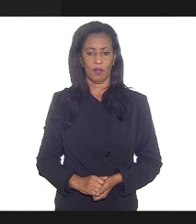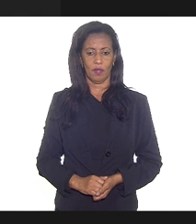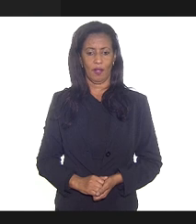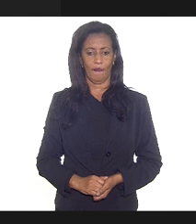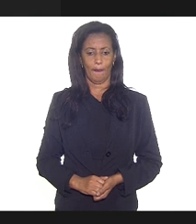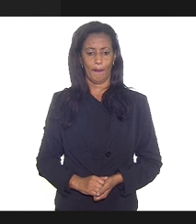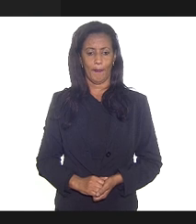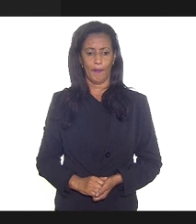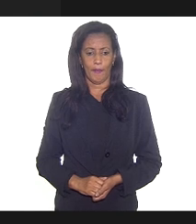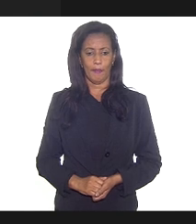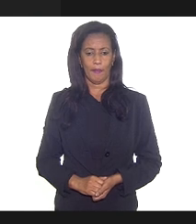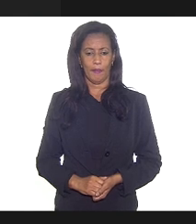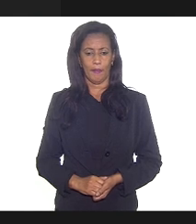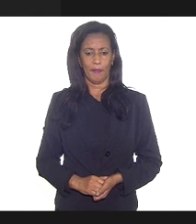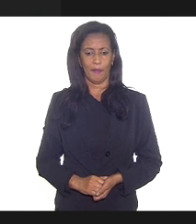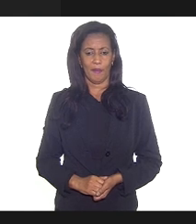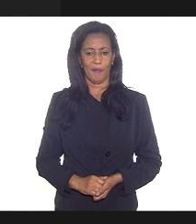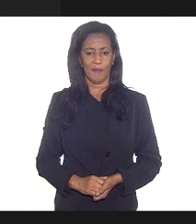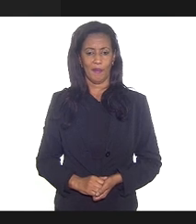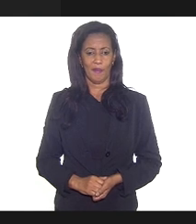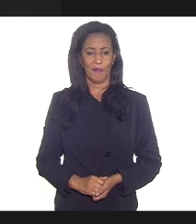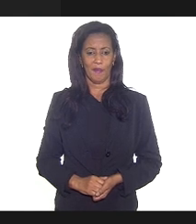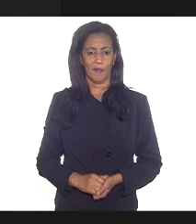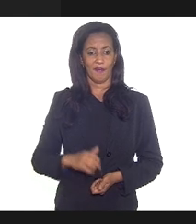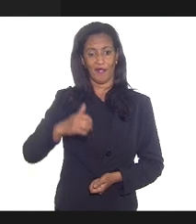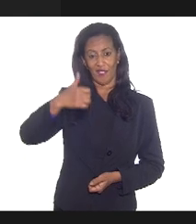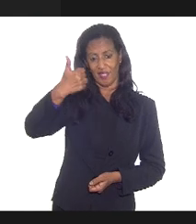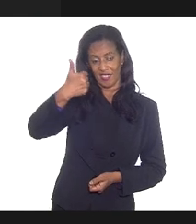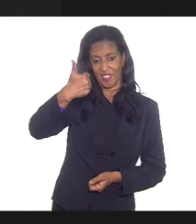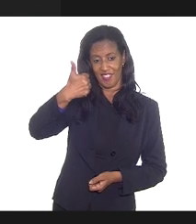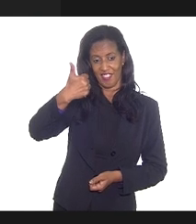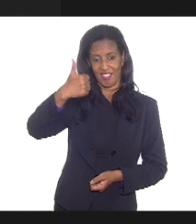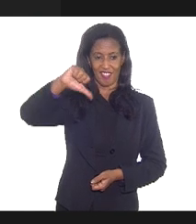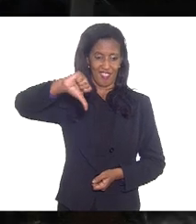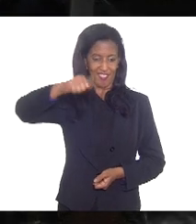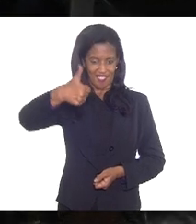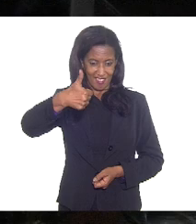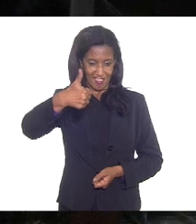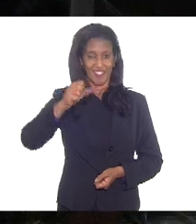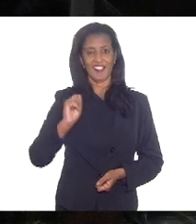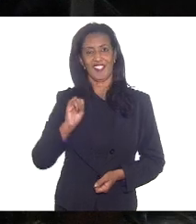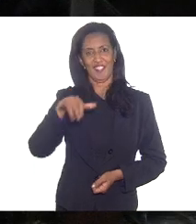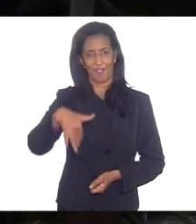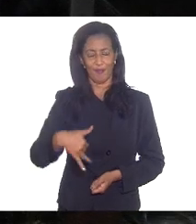Oi? Faz sinal com o dedo, deputado. Positivo? Positivo, sim.